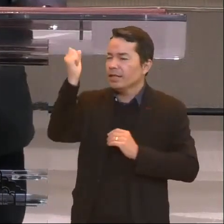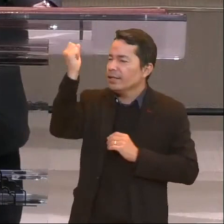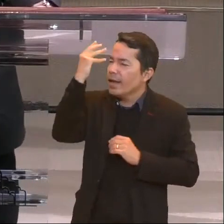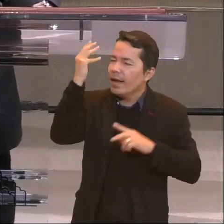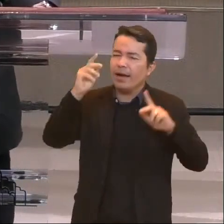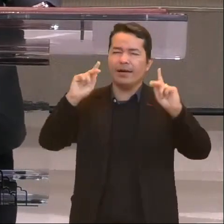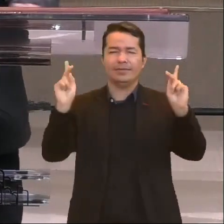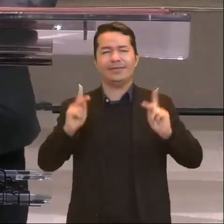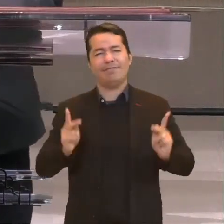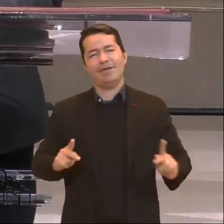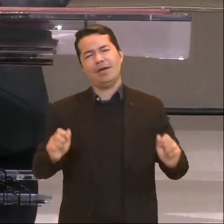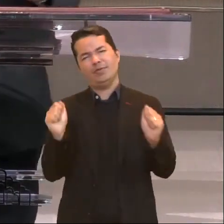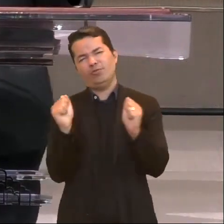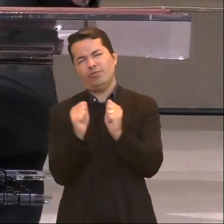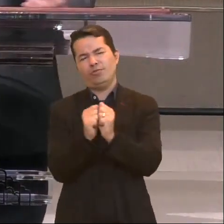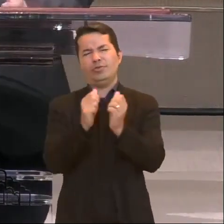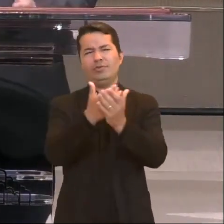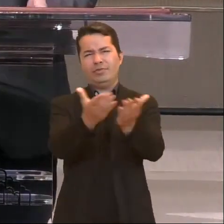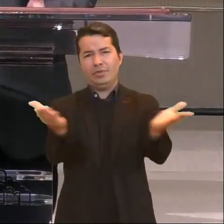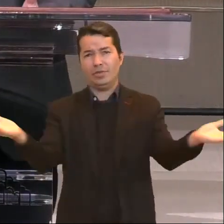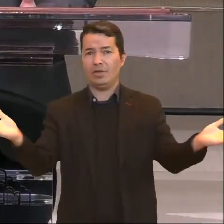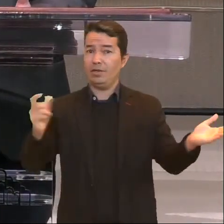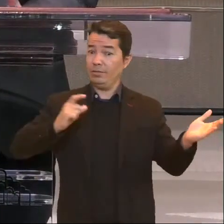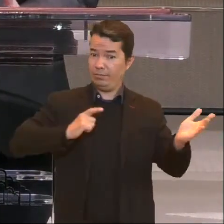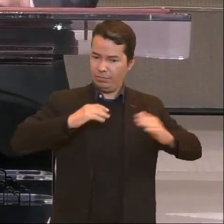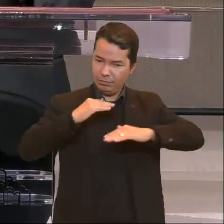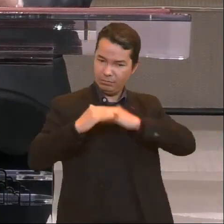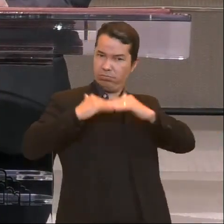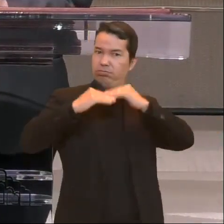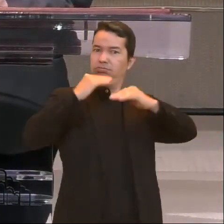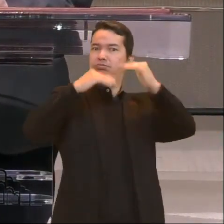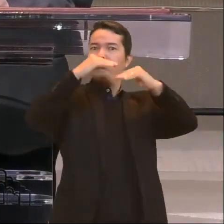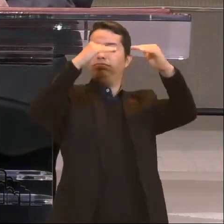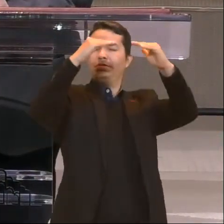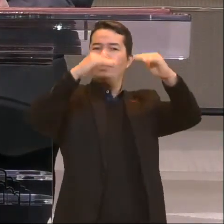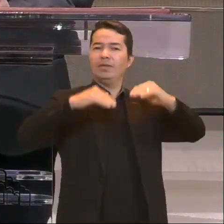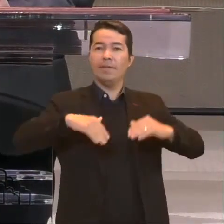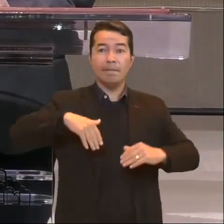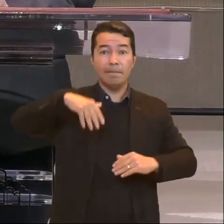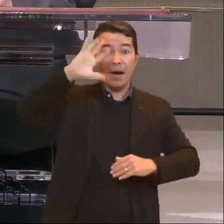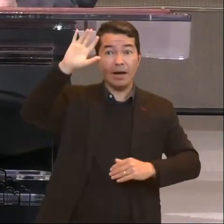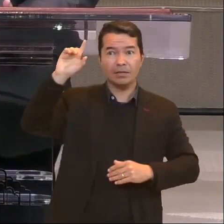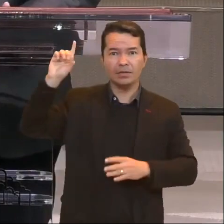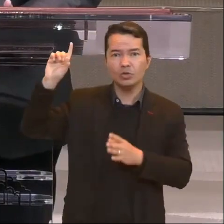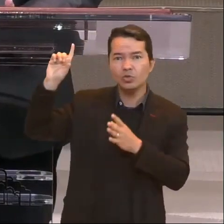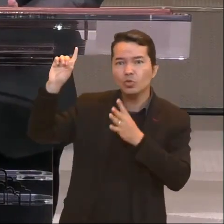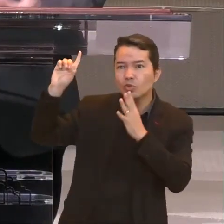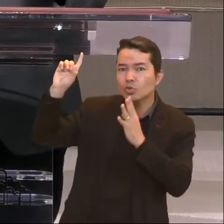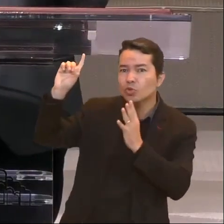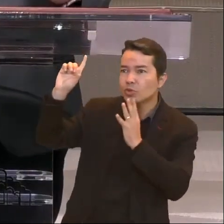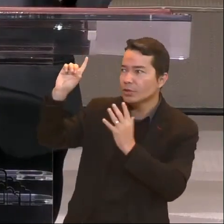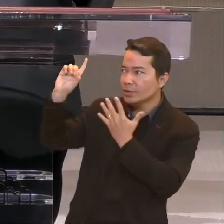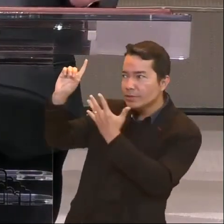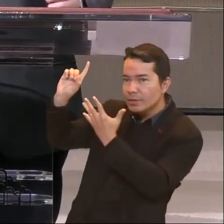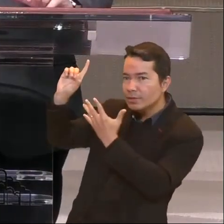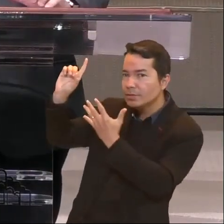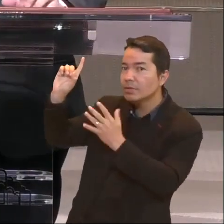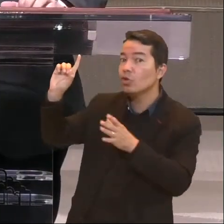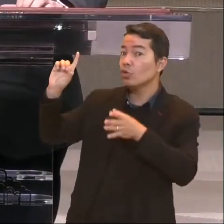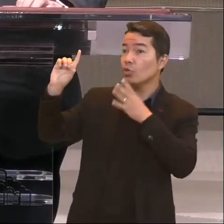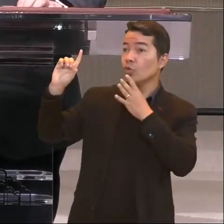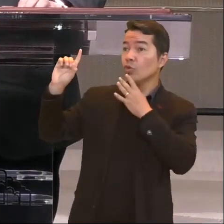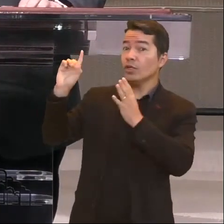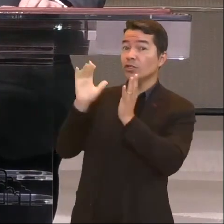paz estejam com vocês e aumentem cada vez mais por meio do conhecimento que vocês têm de Deus e de Jesus, o